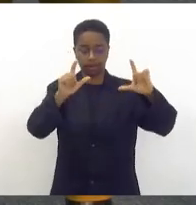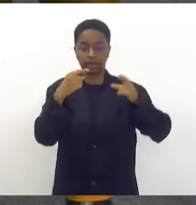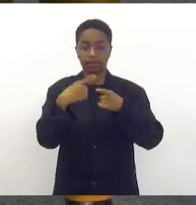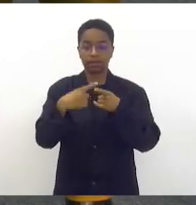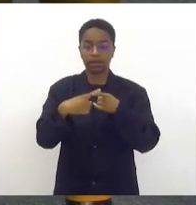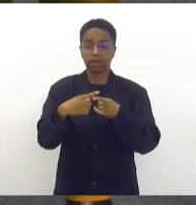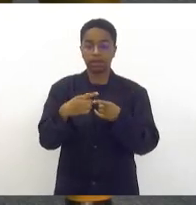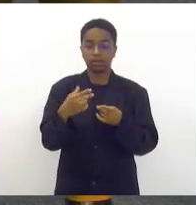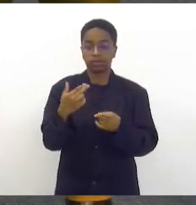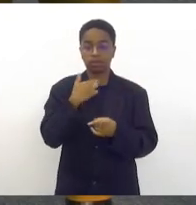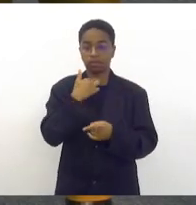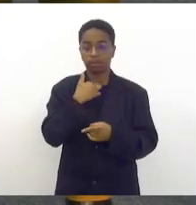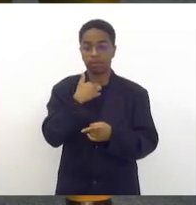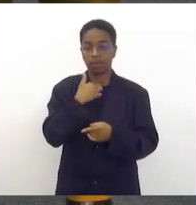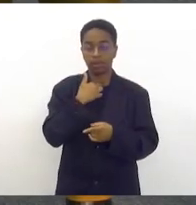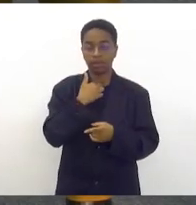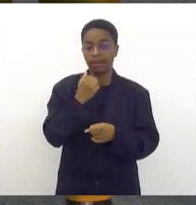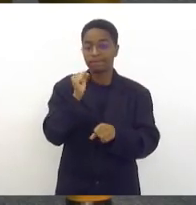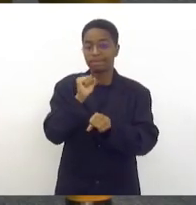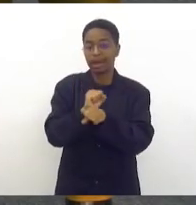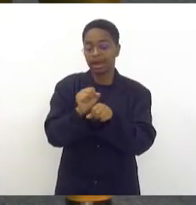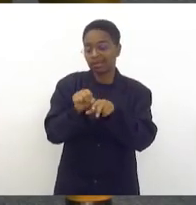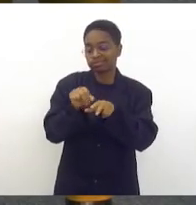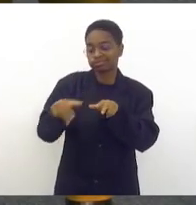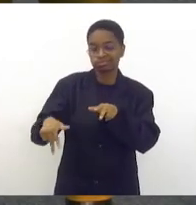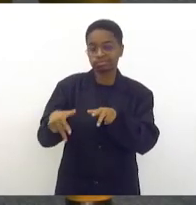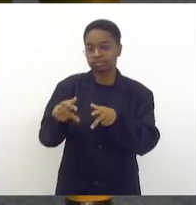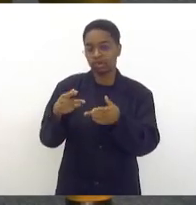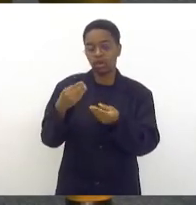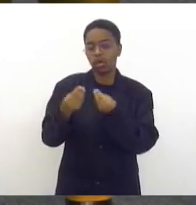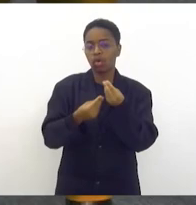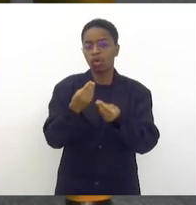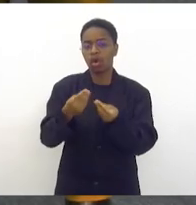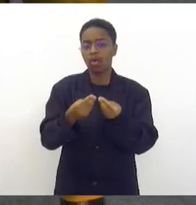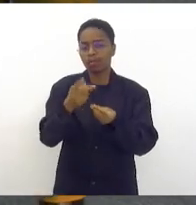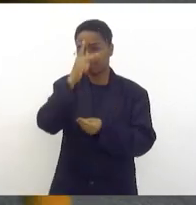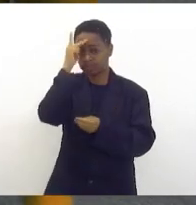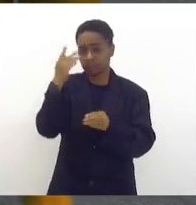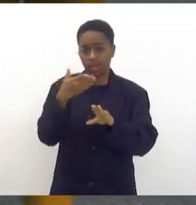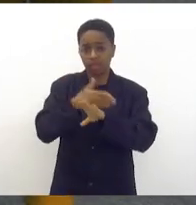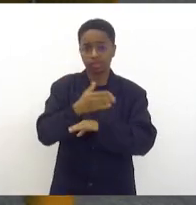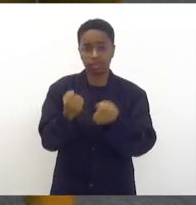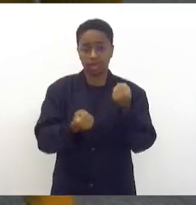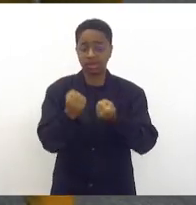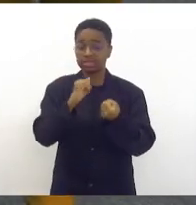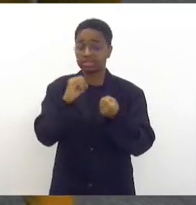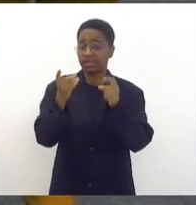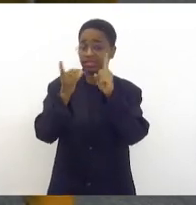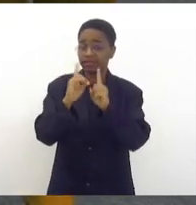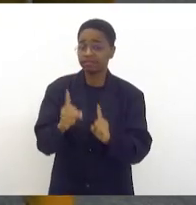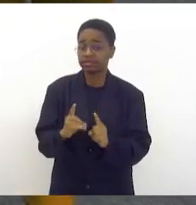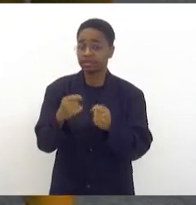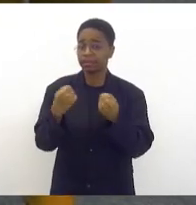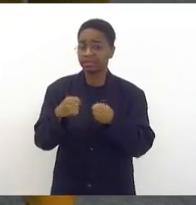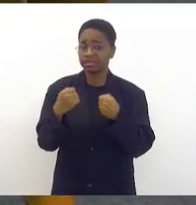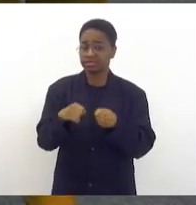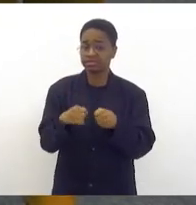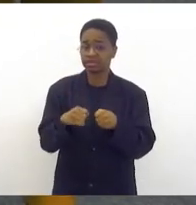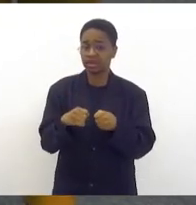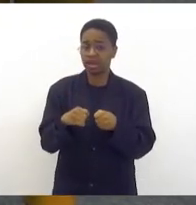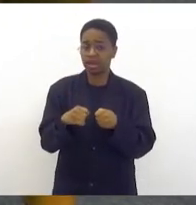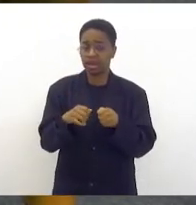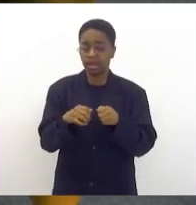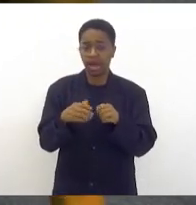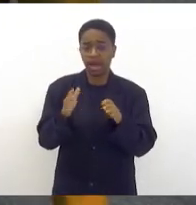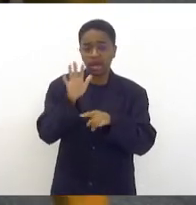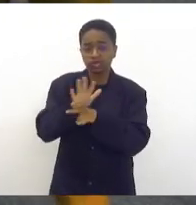não tem como parar e soltar alguém. Como você pega um passageiro e, no caso, um deficiente, você tem que soltar, abrir a